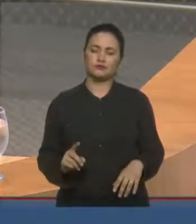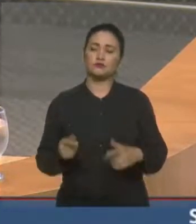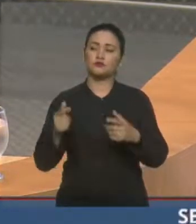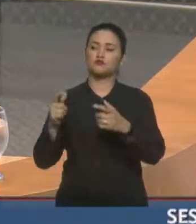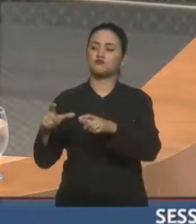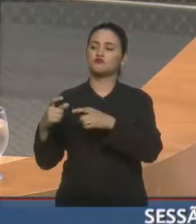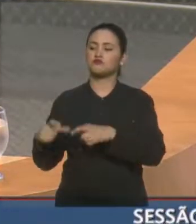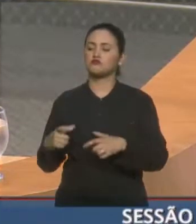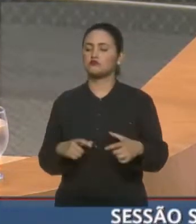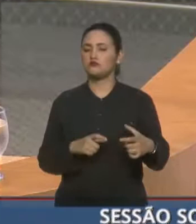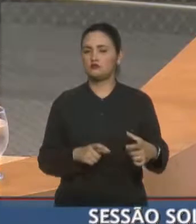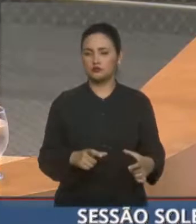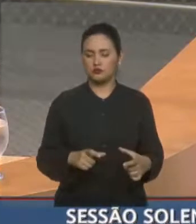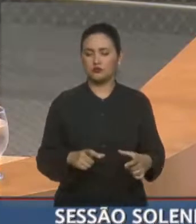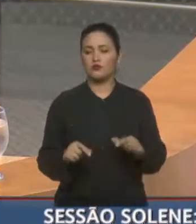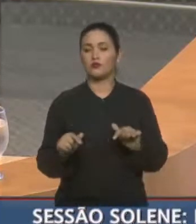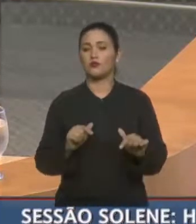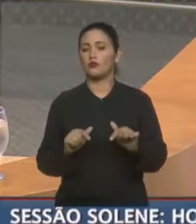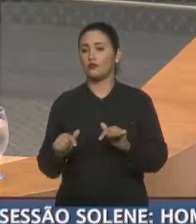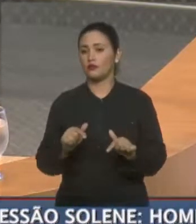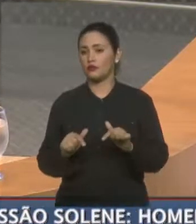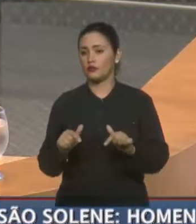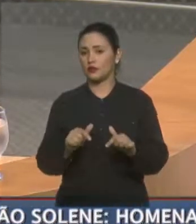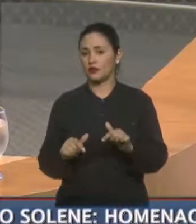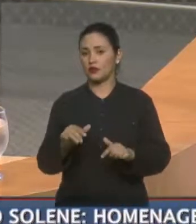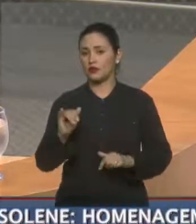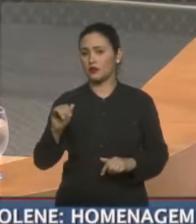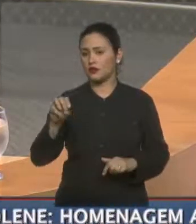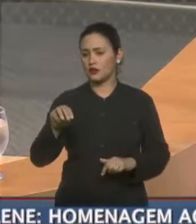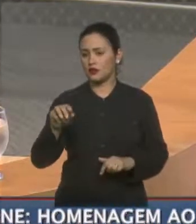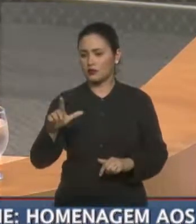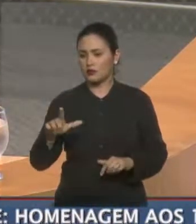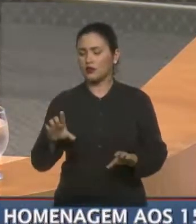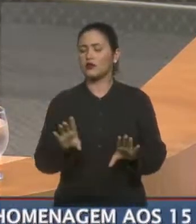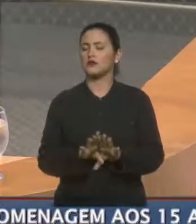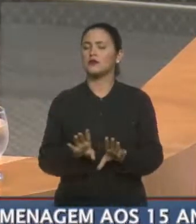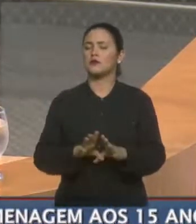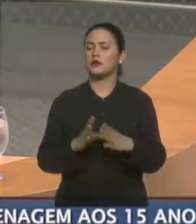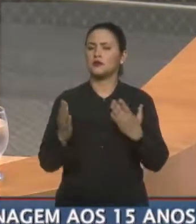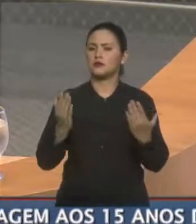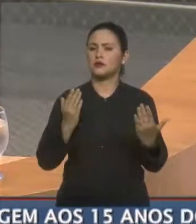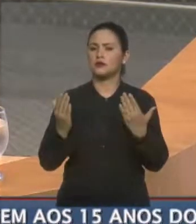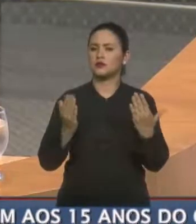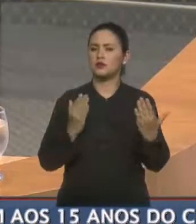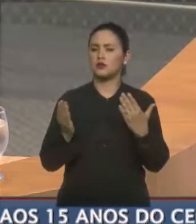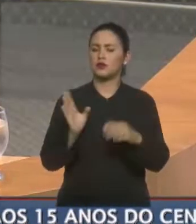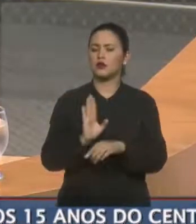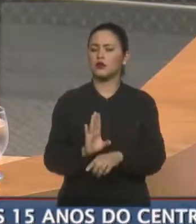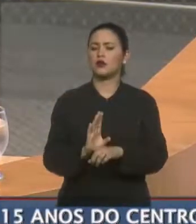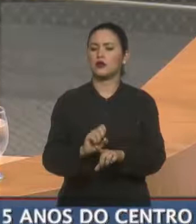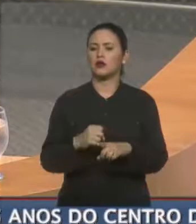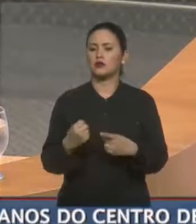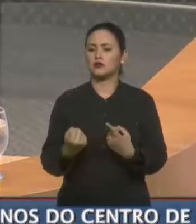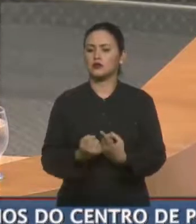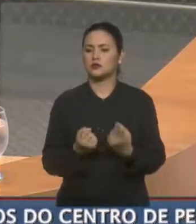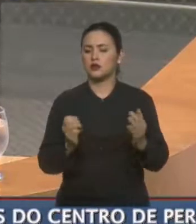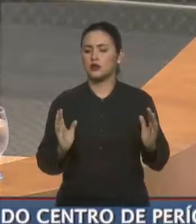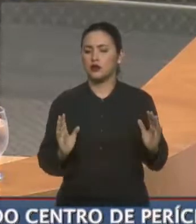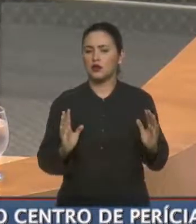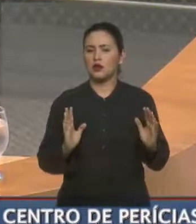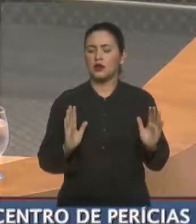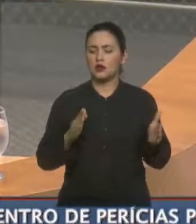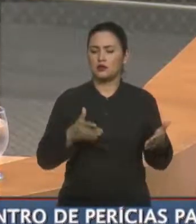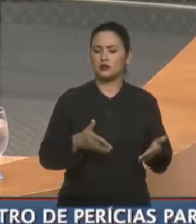unidades, além do trabalho médico-legal, o trabalho dos psicólogos e assistentes sociais são voltados mais para a